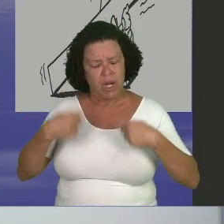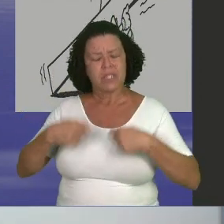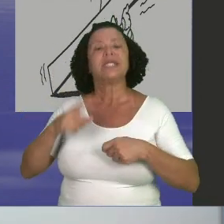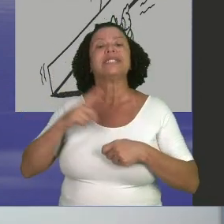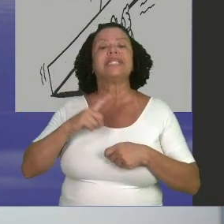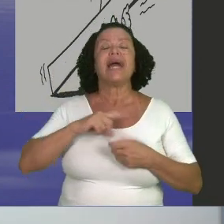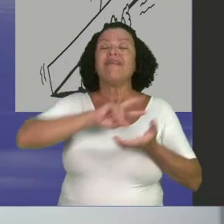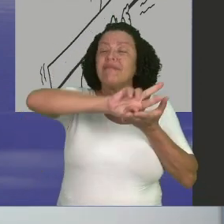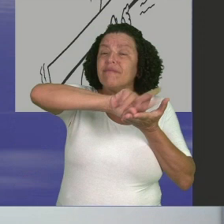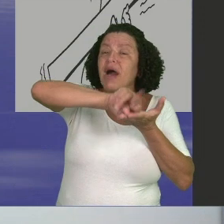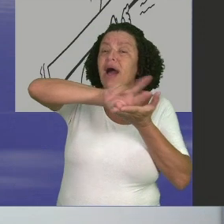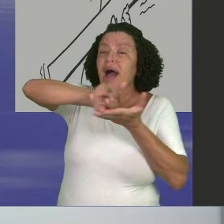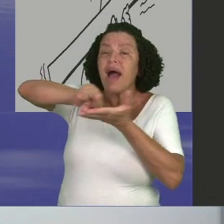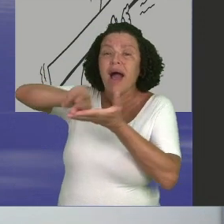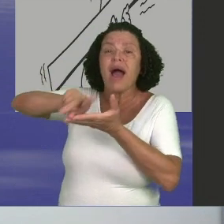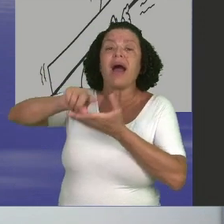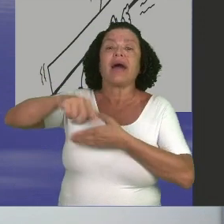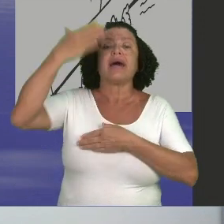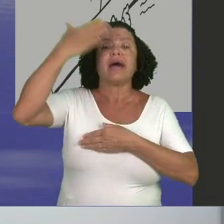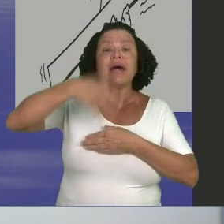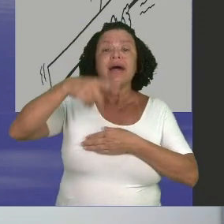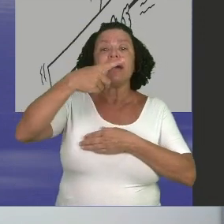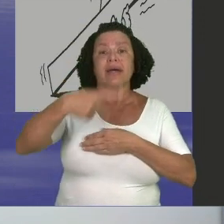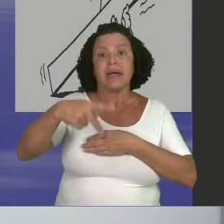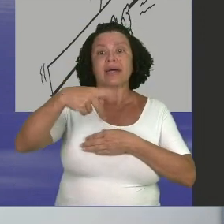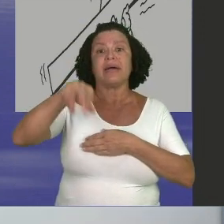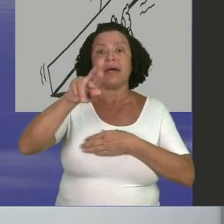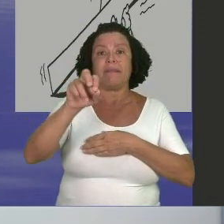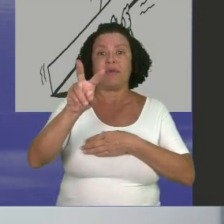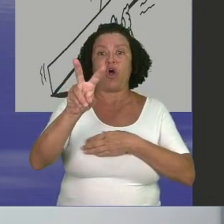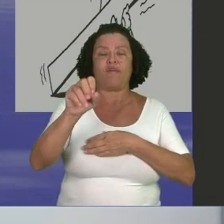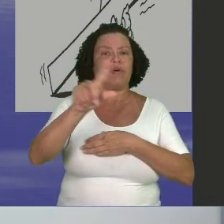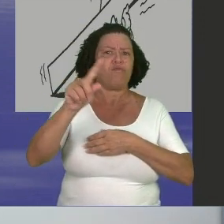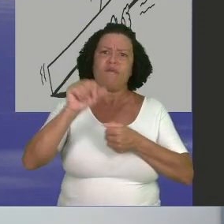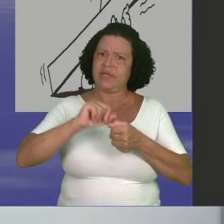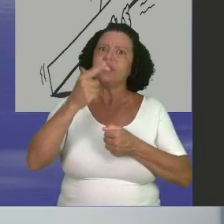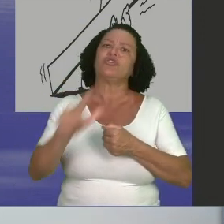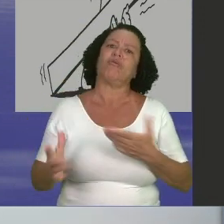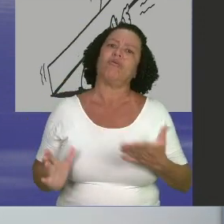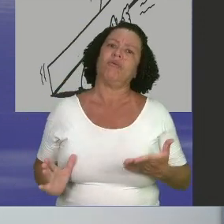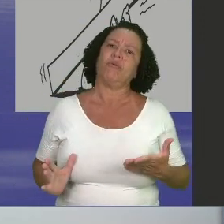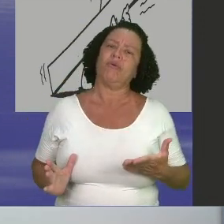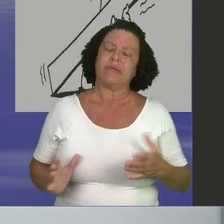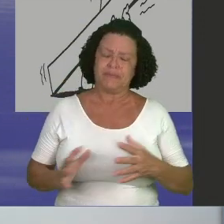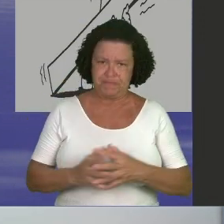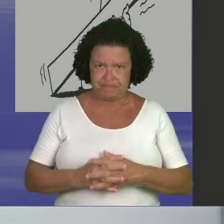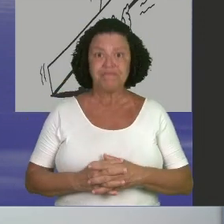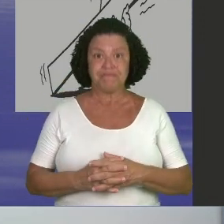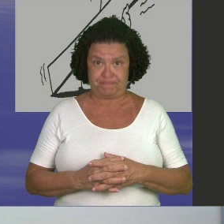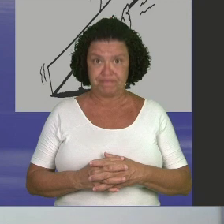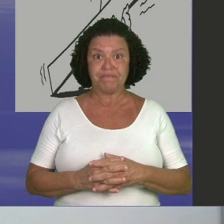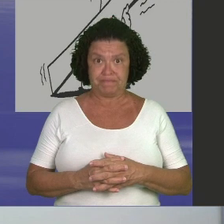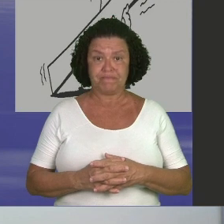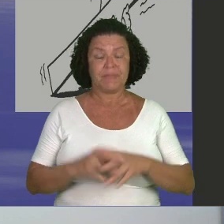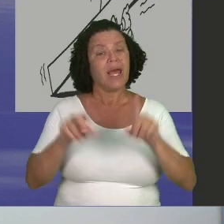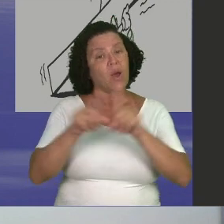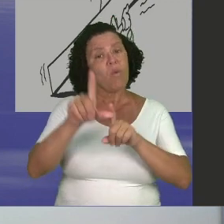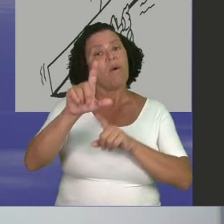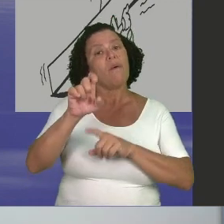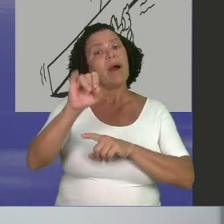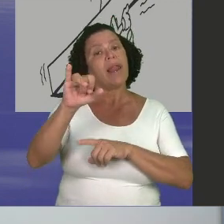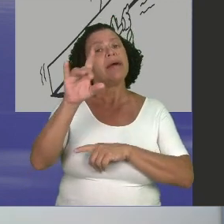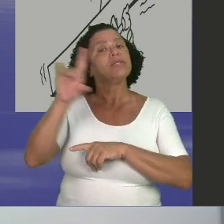várias provas e eu, de fato, não vou cometer esse erro de novo. É a mesma coisa com a lei de Deus. Vão